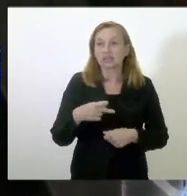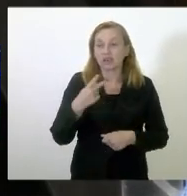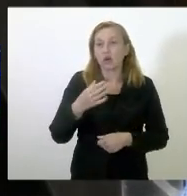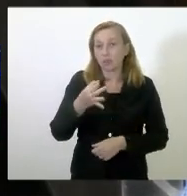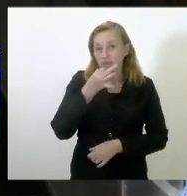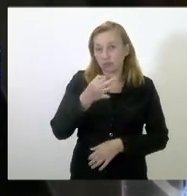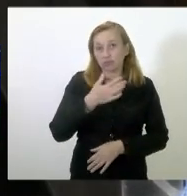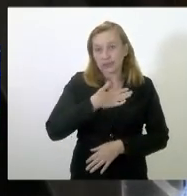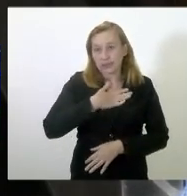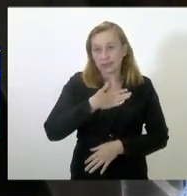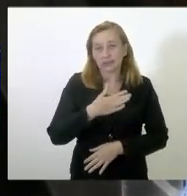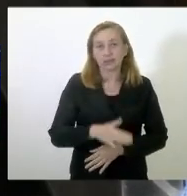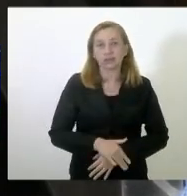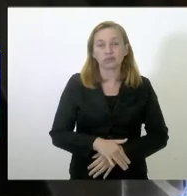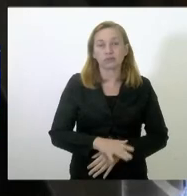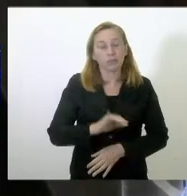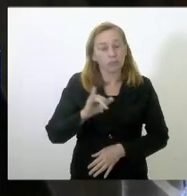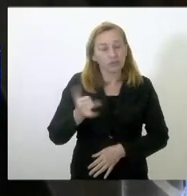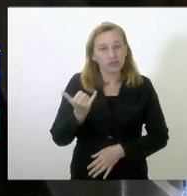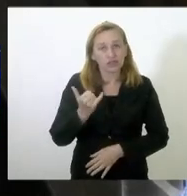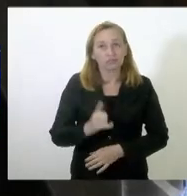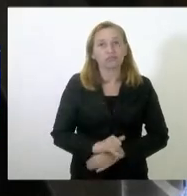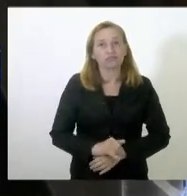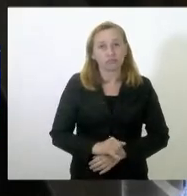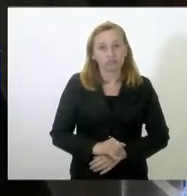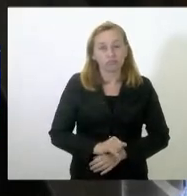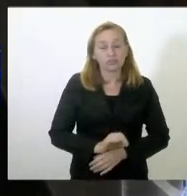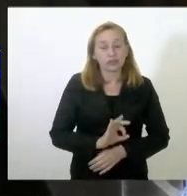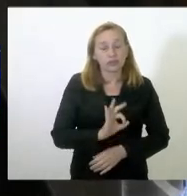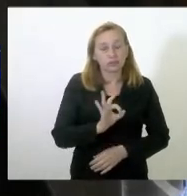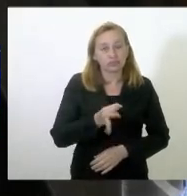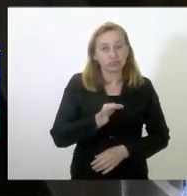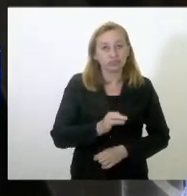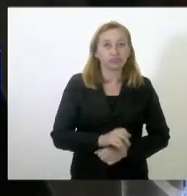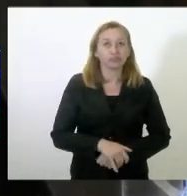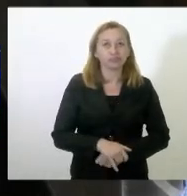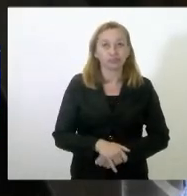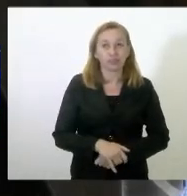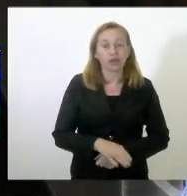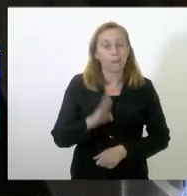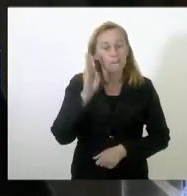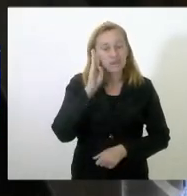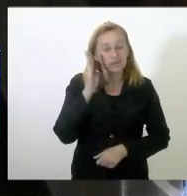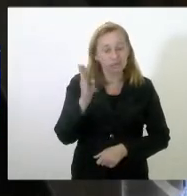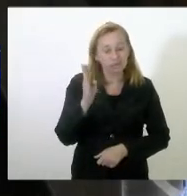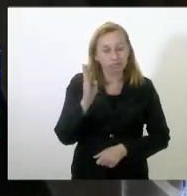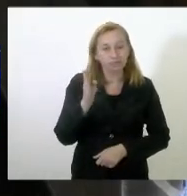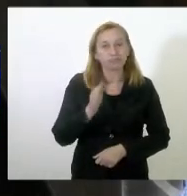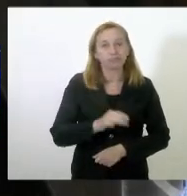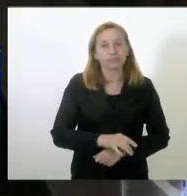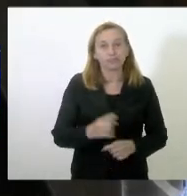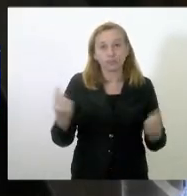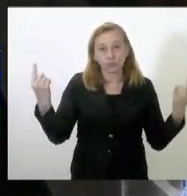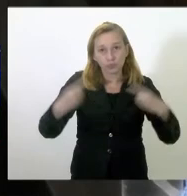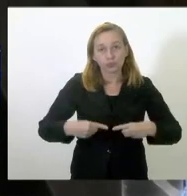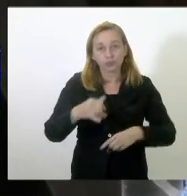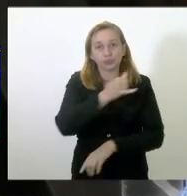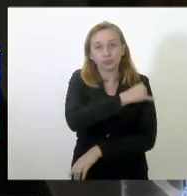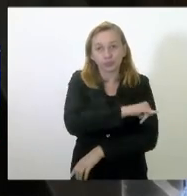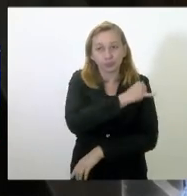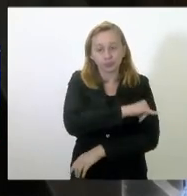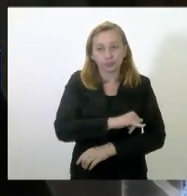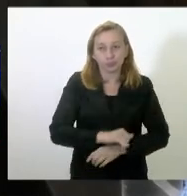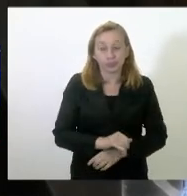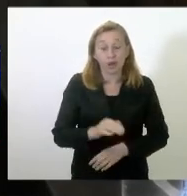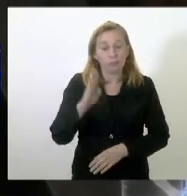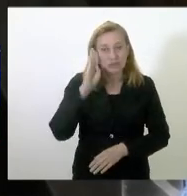opinião, tirando proveito daquilo que talvez seja a nossa principal vantagem competitiva no Rio de Janeiro, se